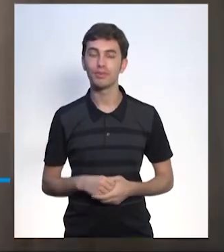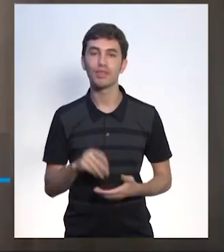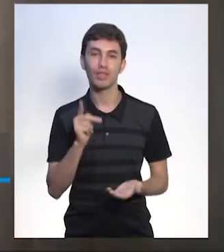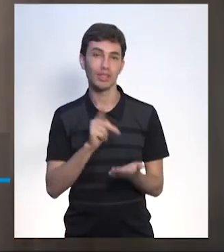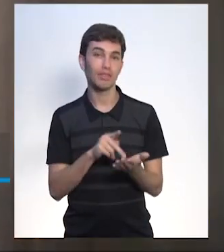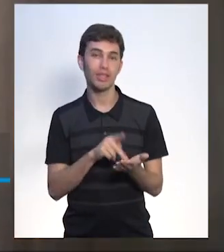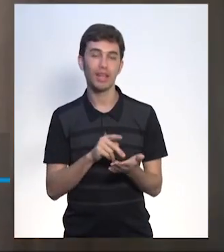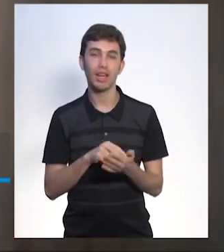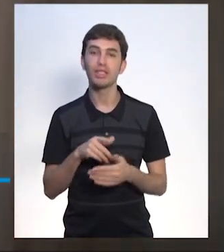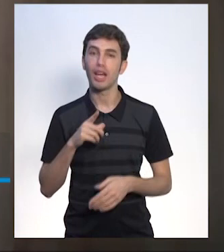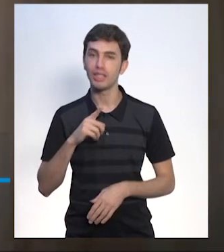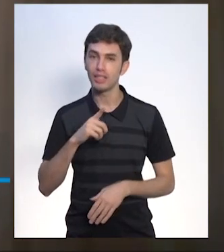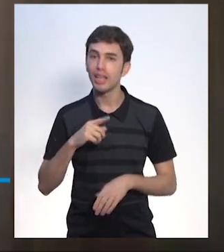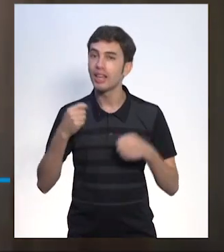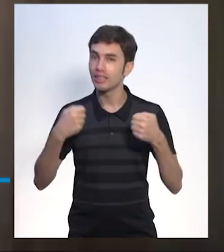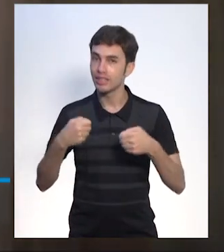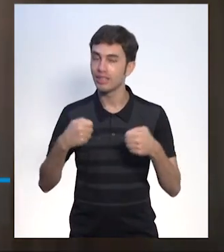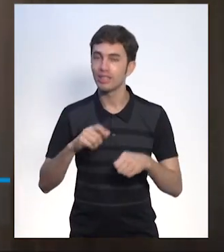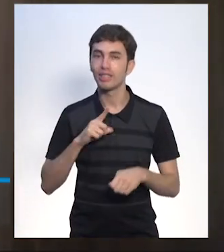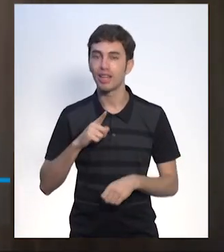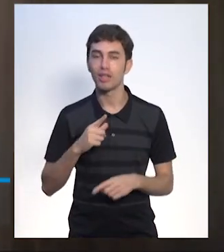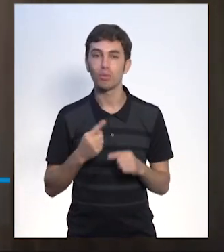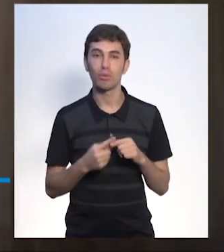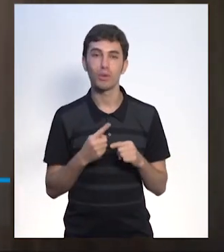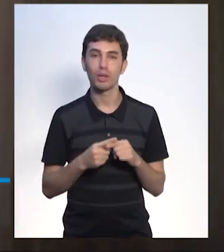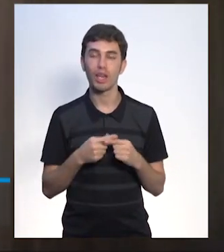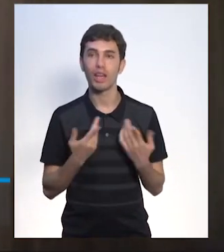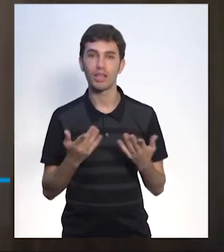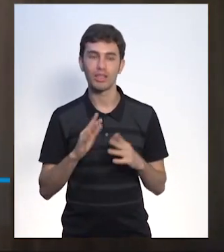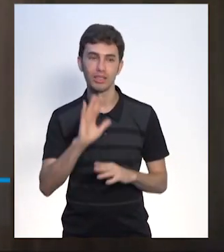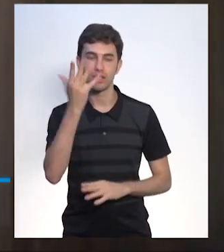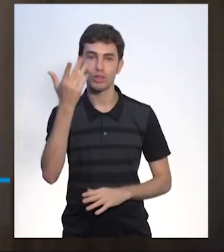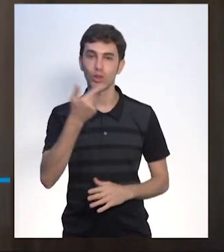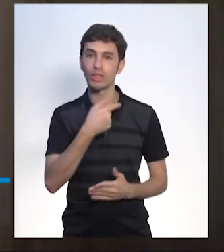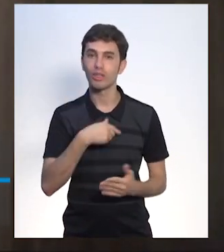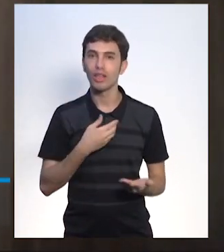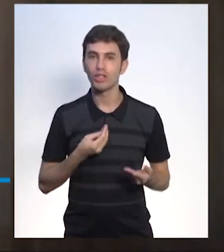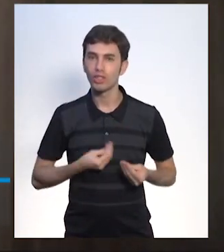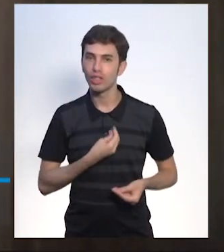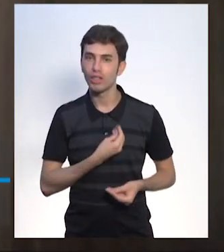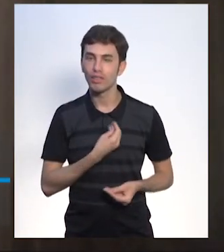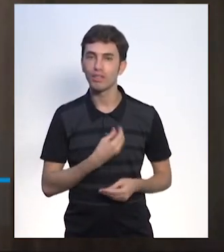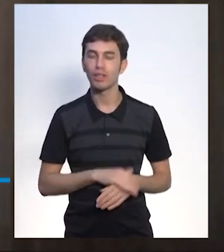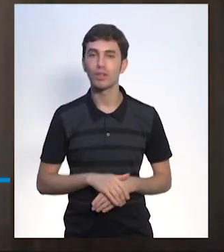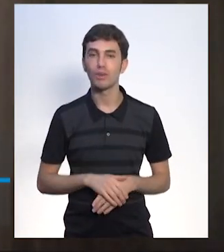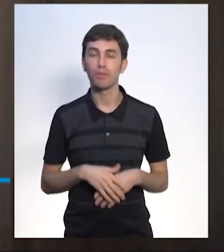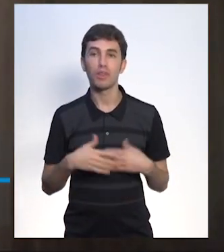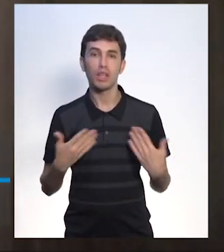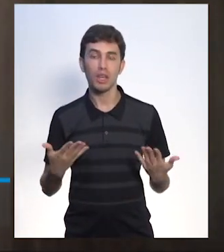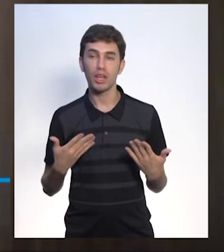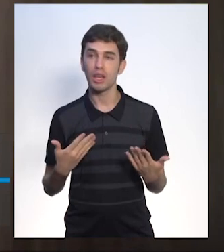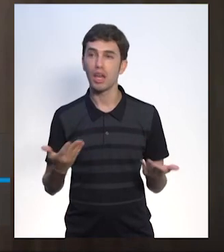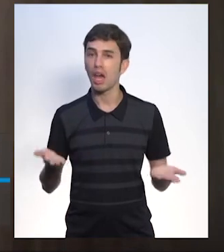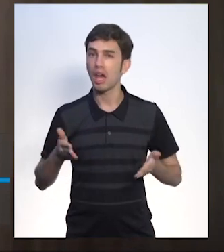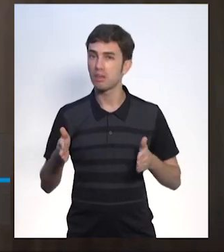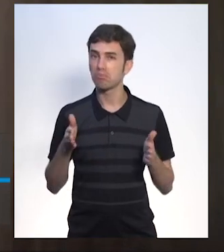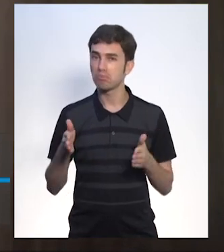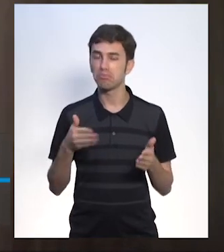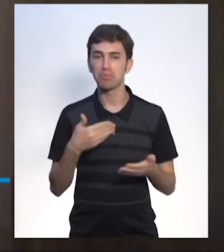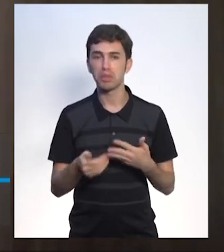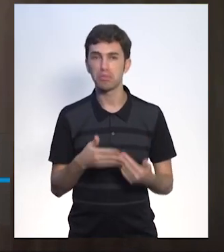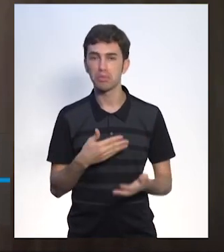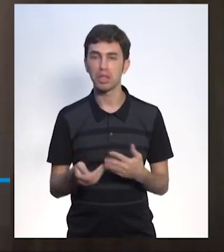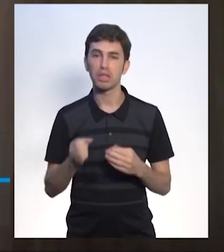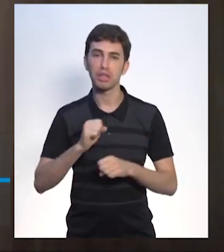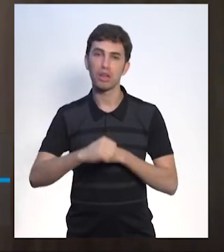Osmar. Existe, sim, essa necessidade, até por toda a situação na qual nós passamos, e por mais que estejamos no final do